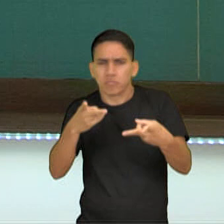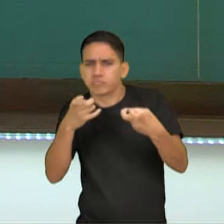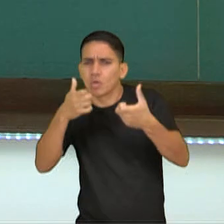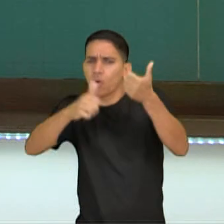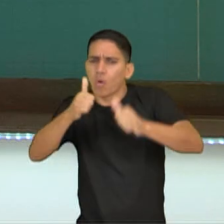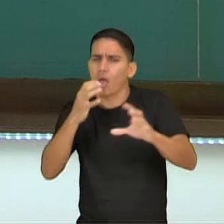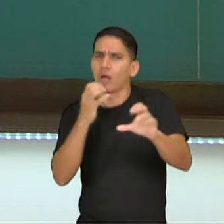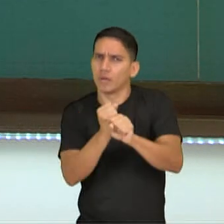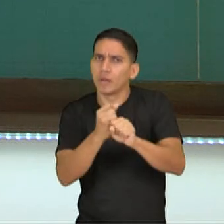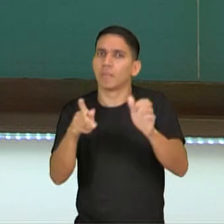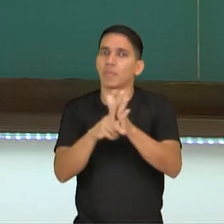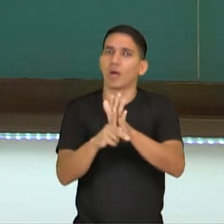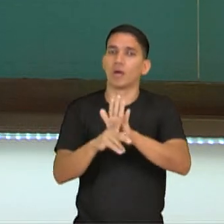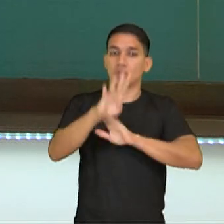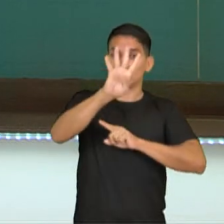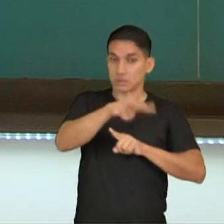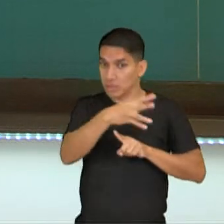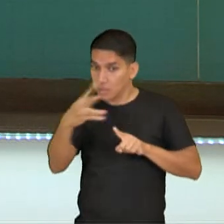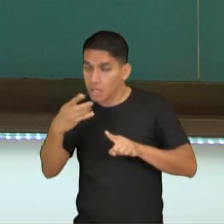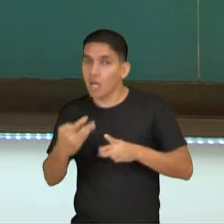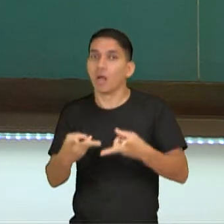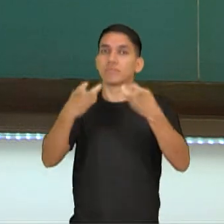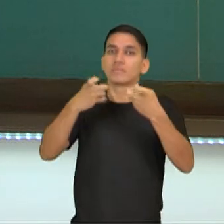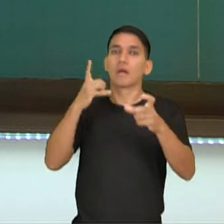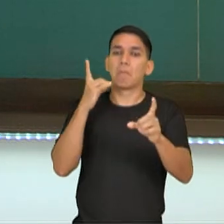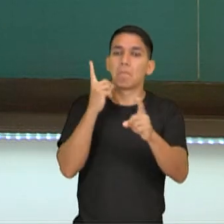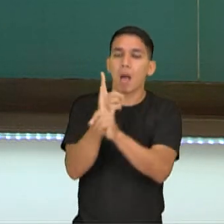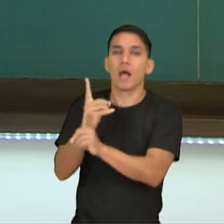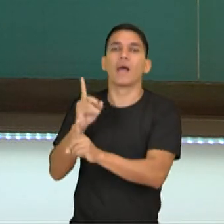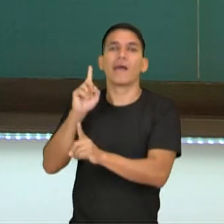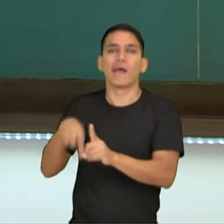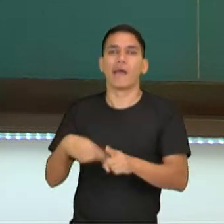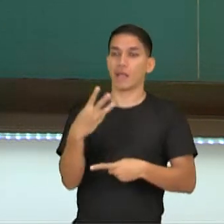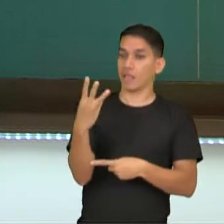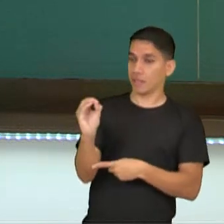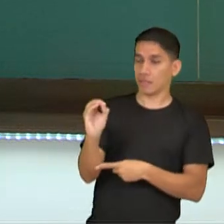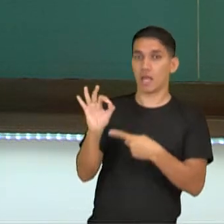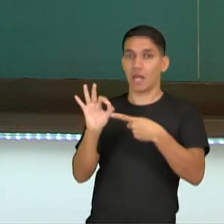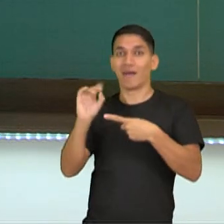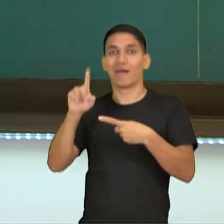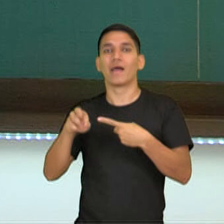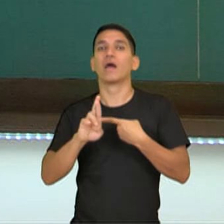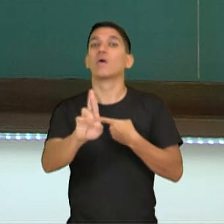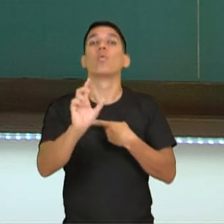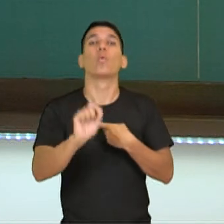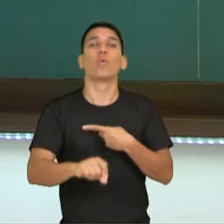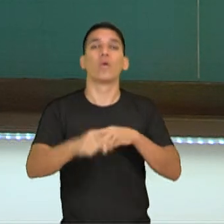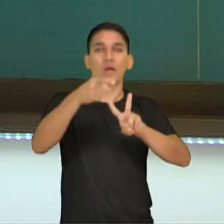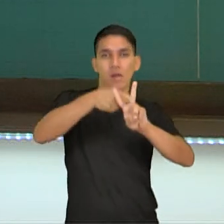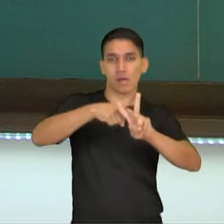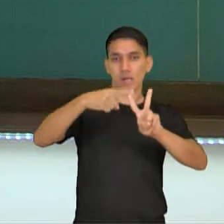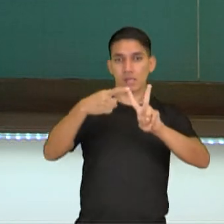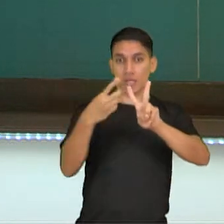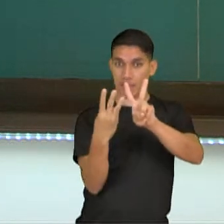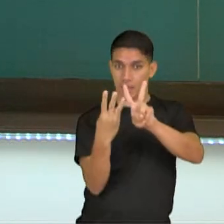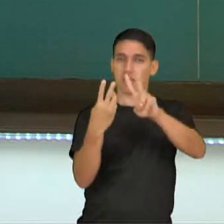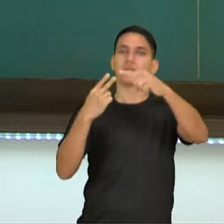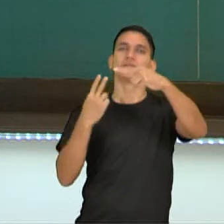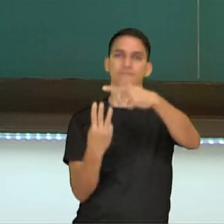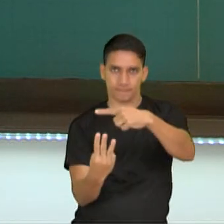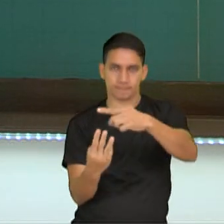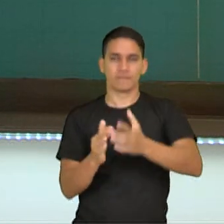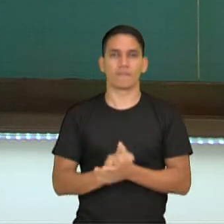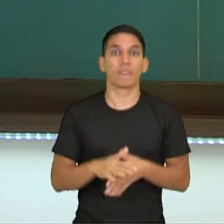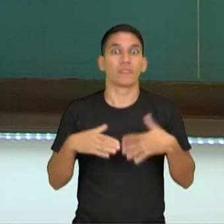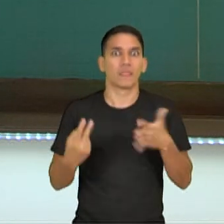da tangente na tabela, eu vou olhar o valor da tangente de 30 graus, que é raiz de 3 sobre 3. Ok? No segundo